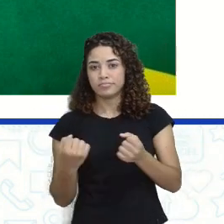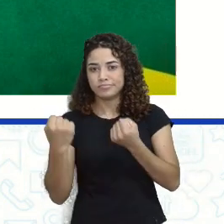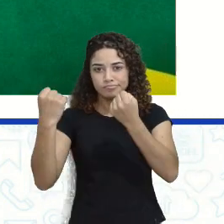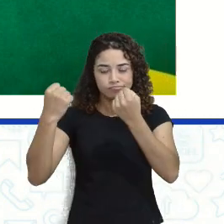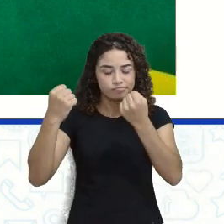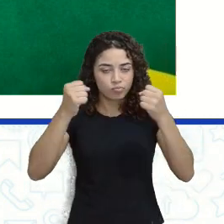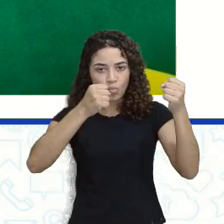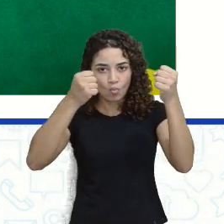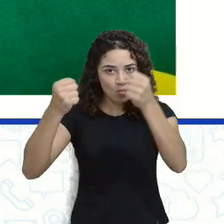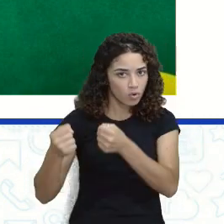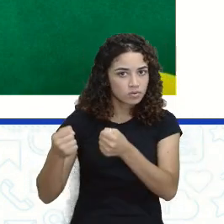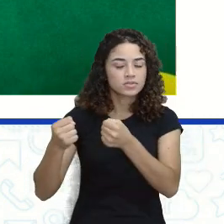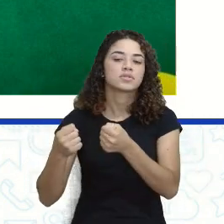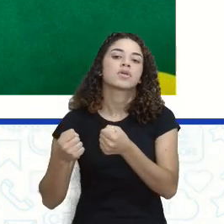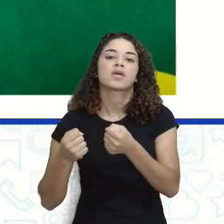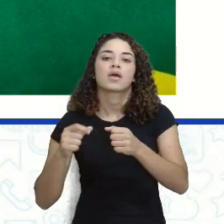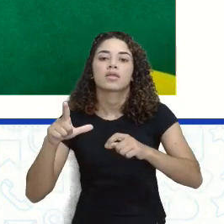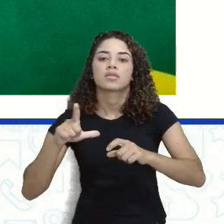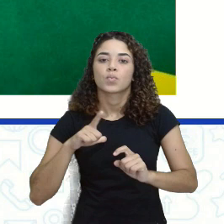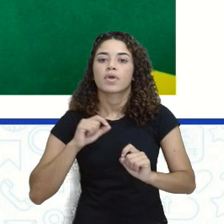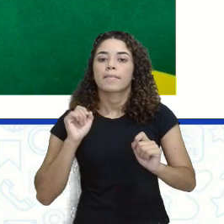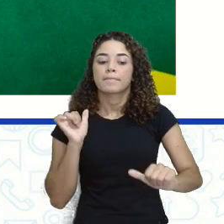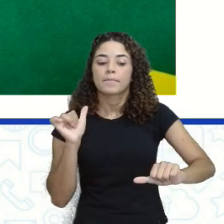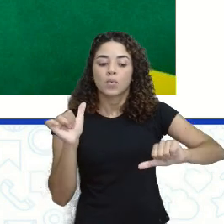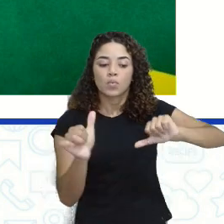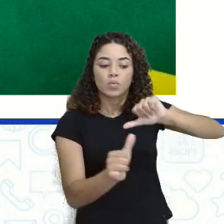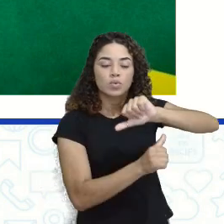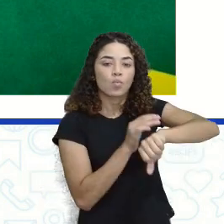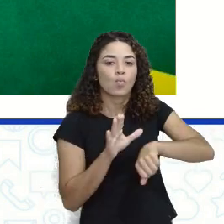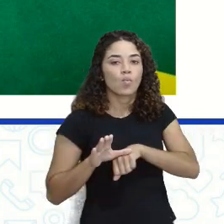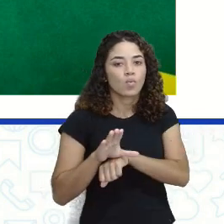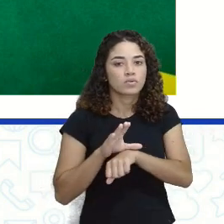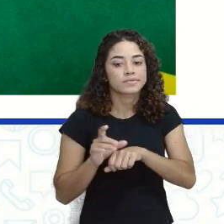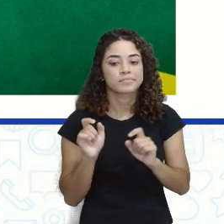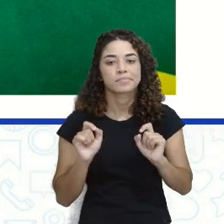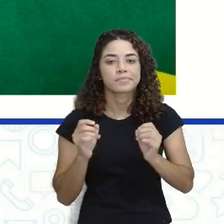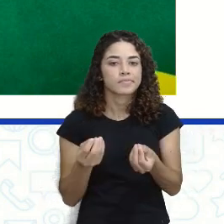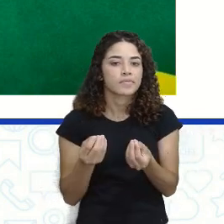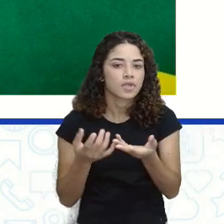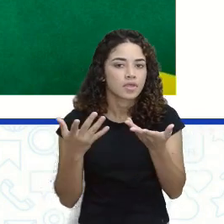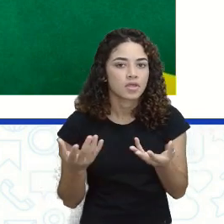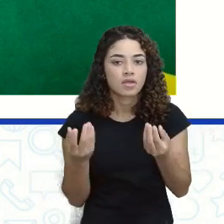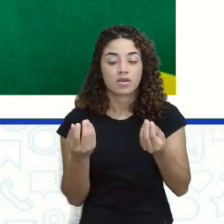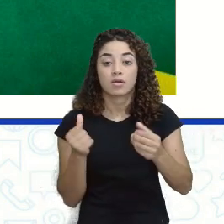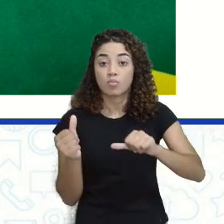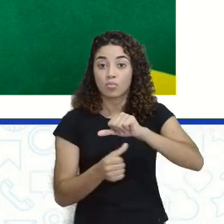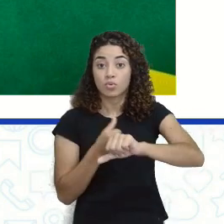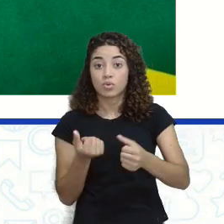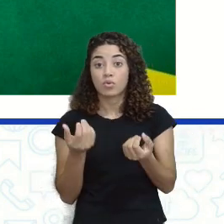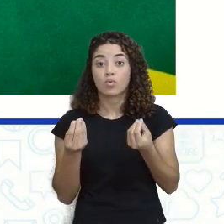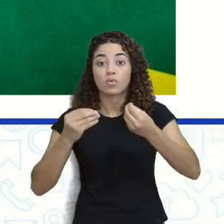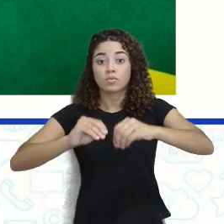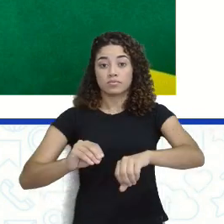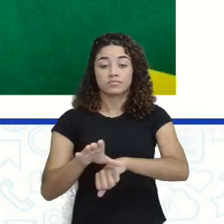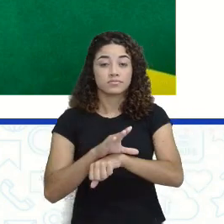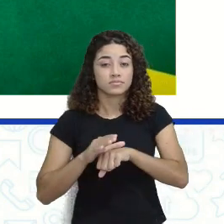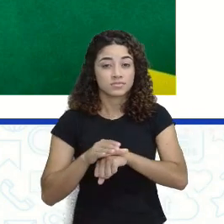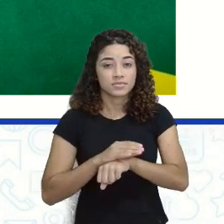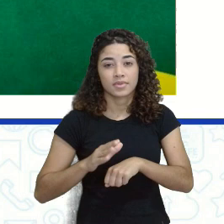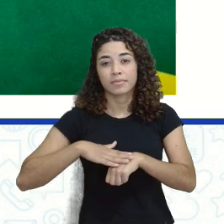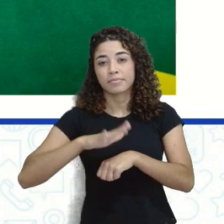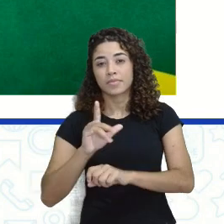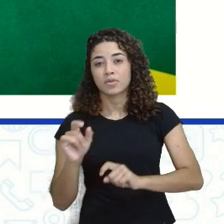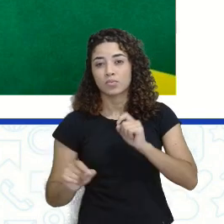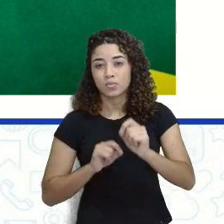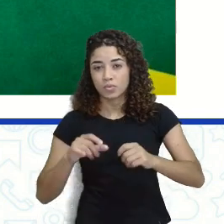eles tratavam, por exemplo, de modificar a Constituição para aplicar uma Constituição que fosse mais ligada aos